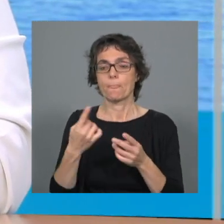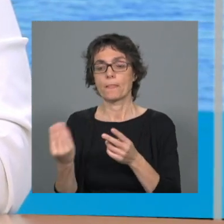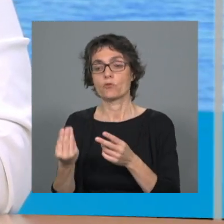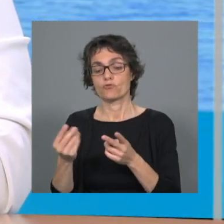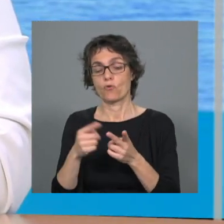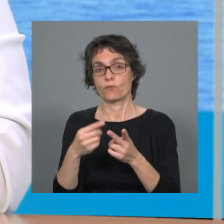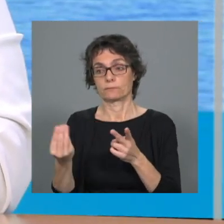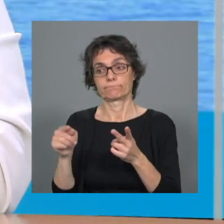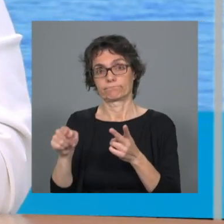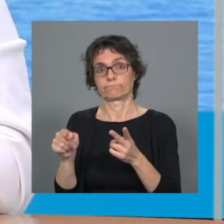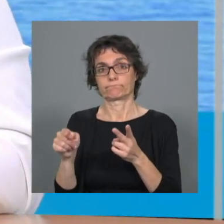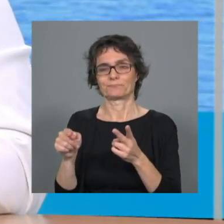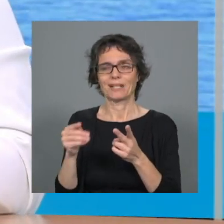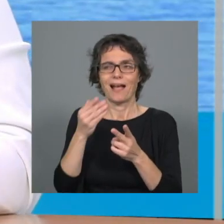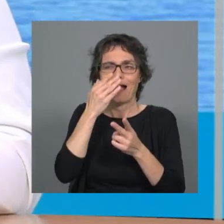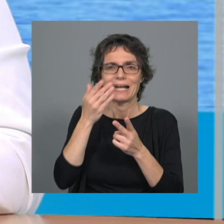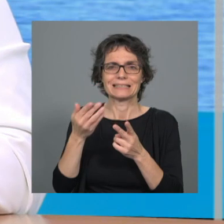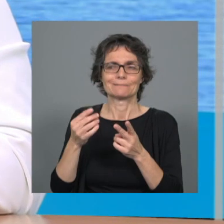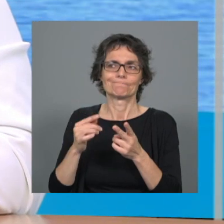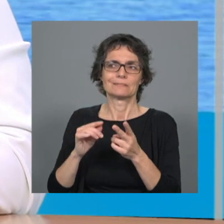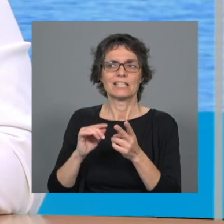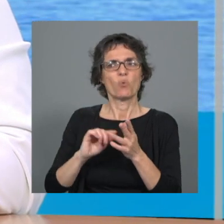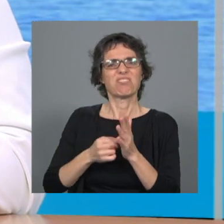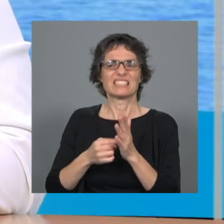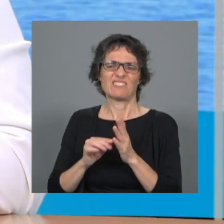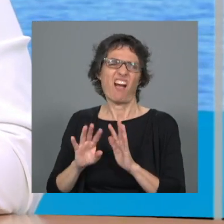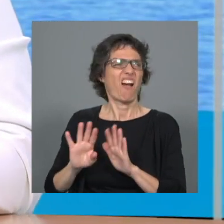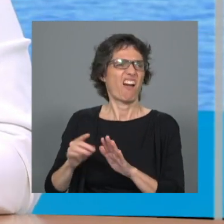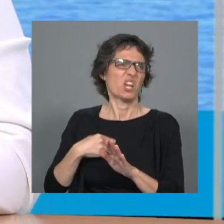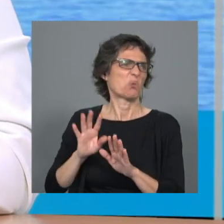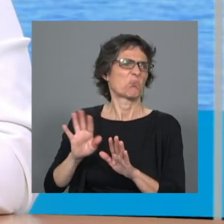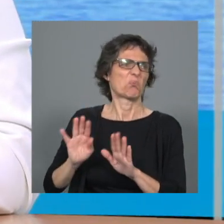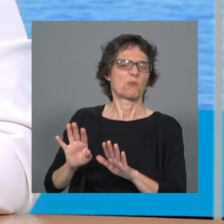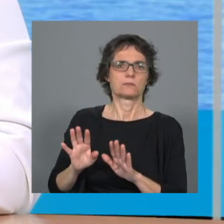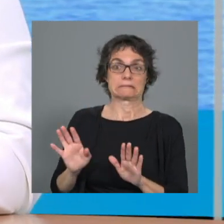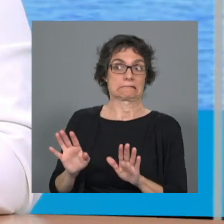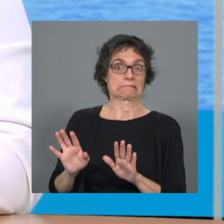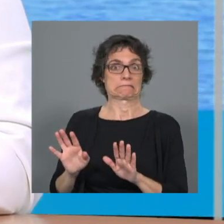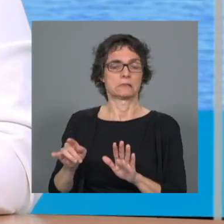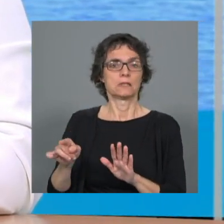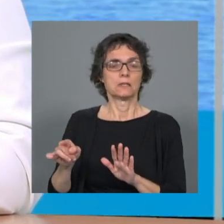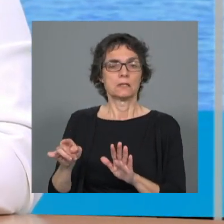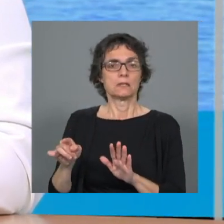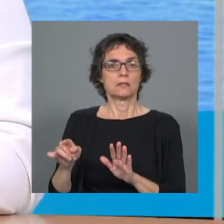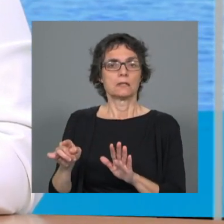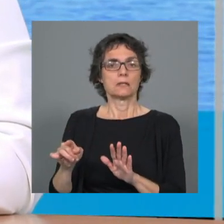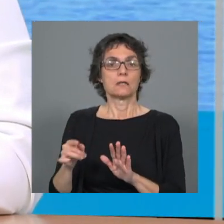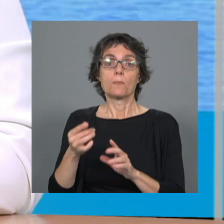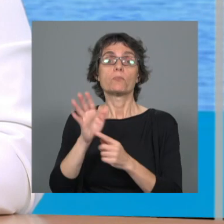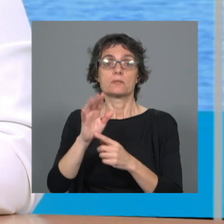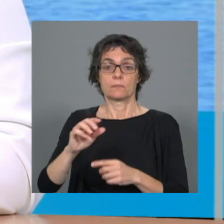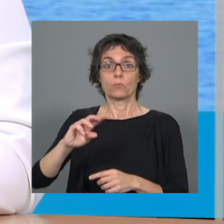uma certa resistência à testagem. E, voltando aqui um bocadinho novamente ao caso de